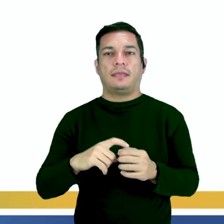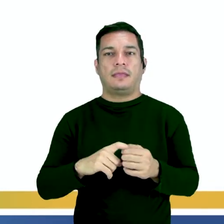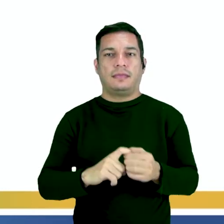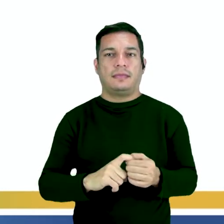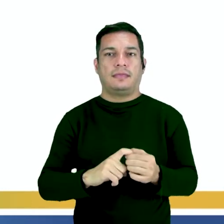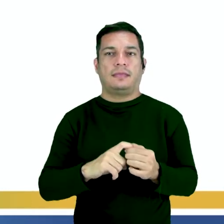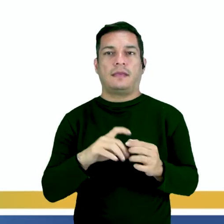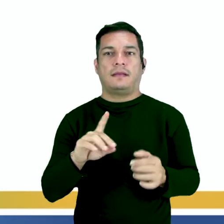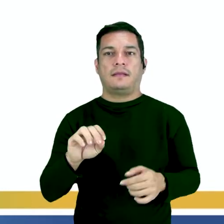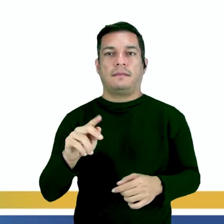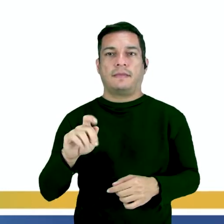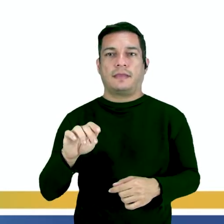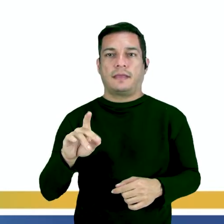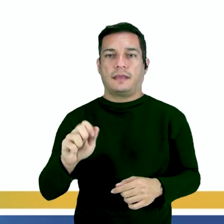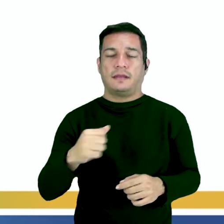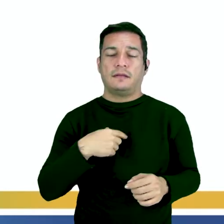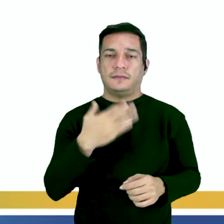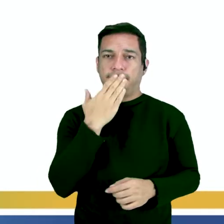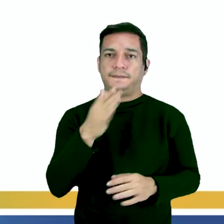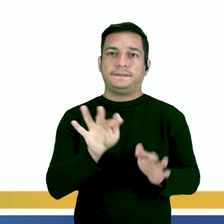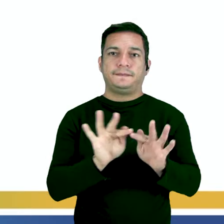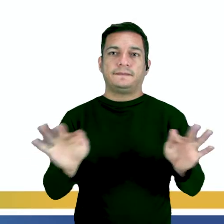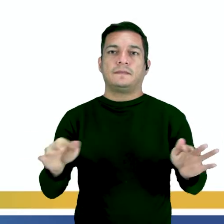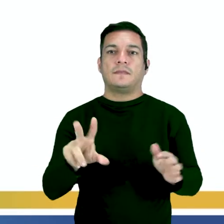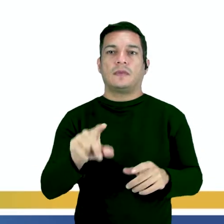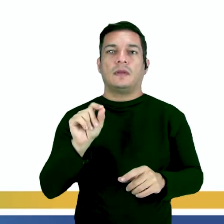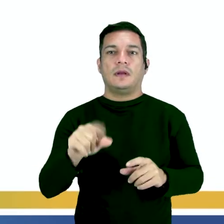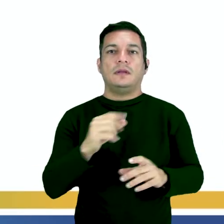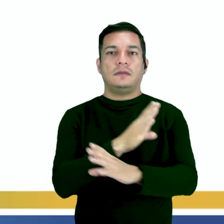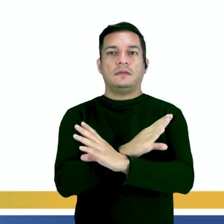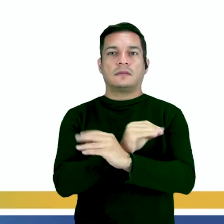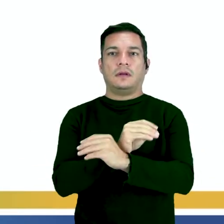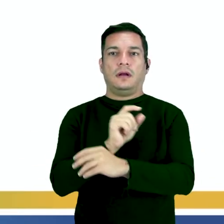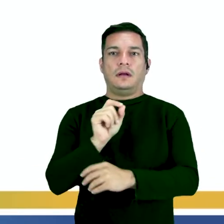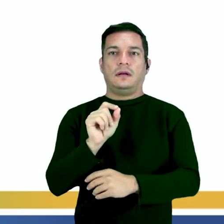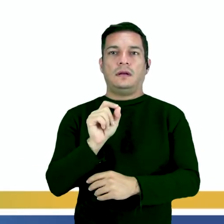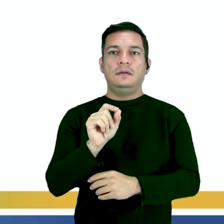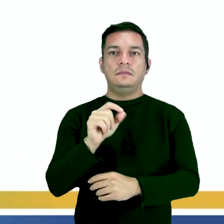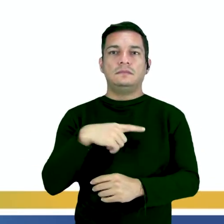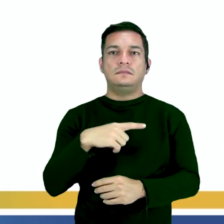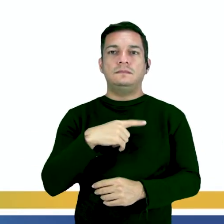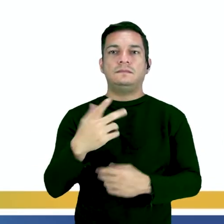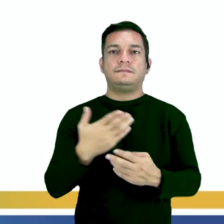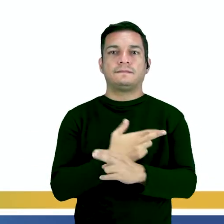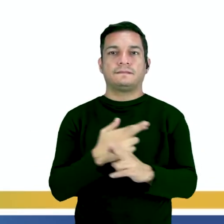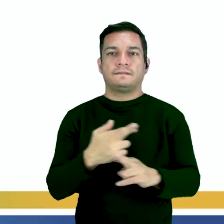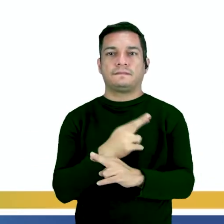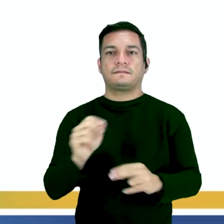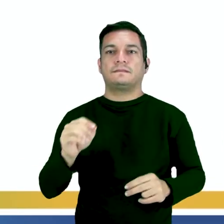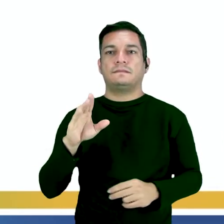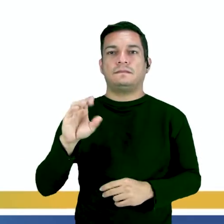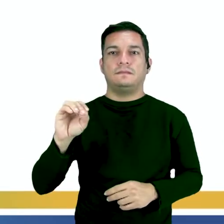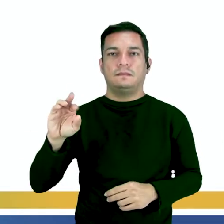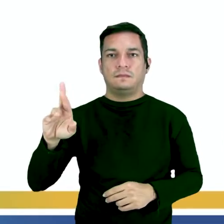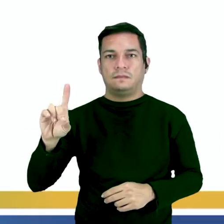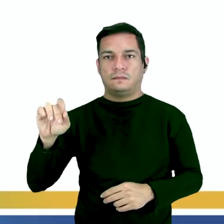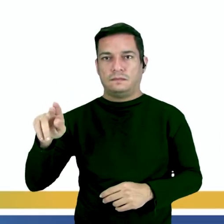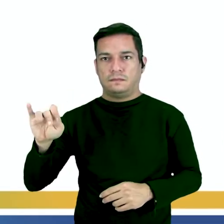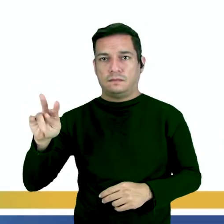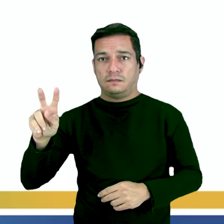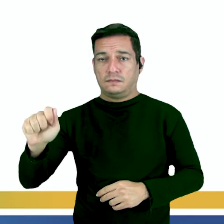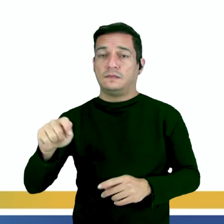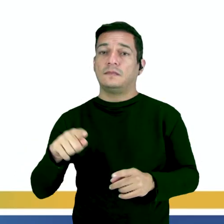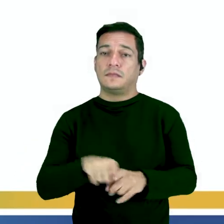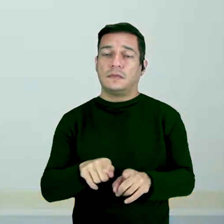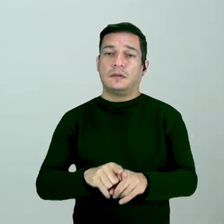esse tipo de frase, escolheremos aí conjunções que estabeleçam essa relação coordenativa e